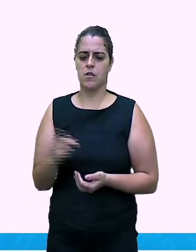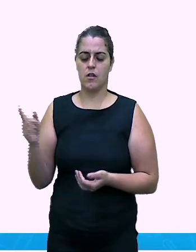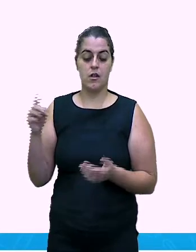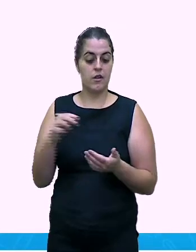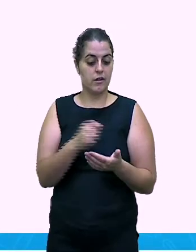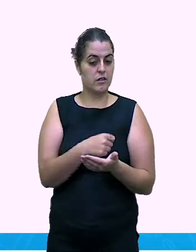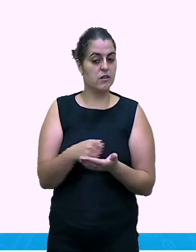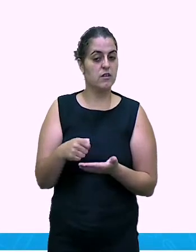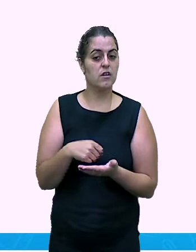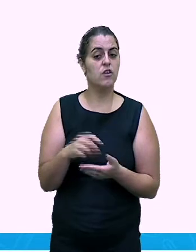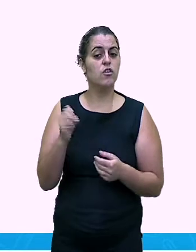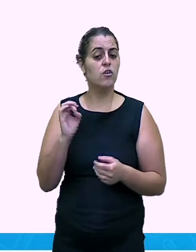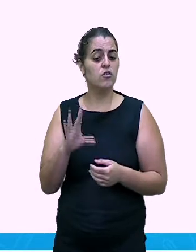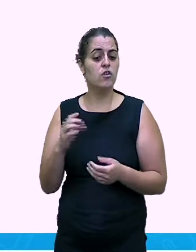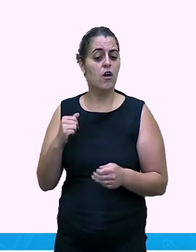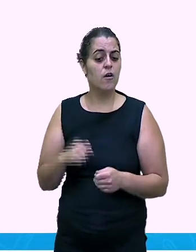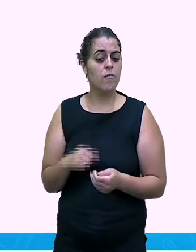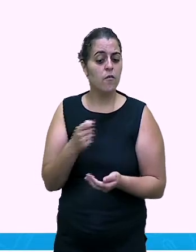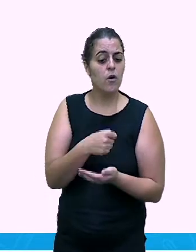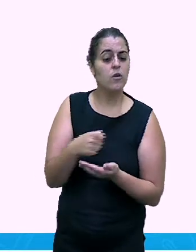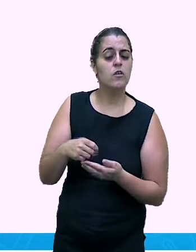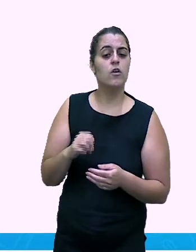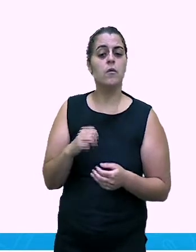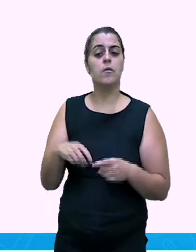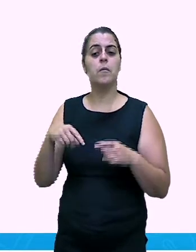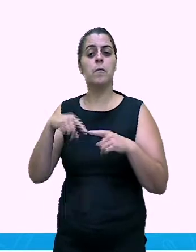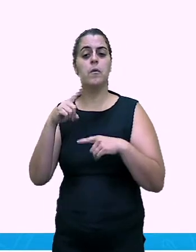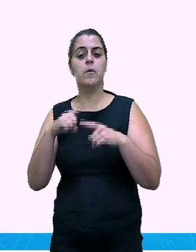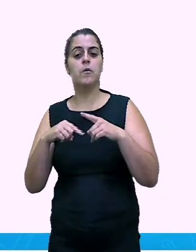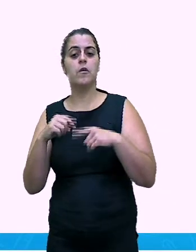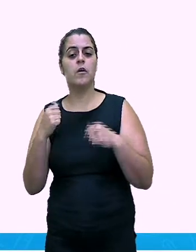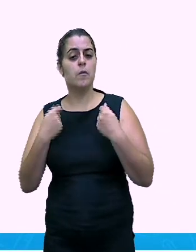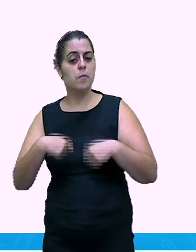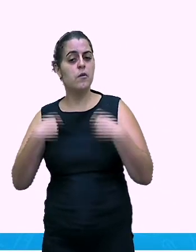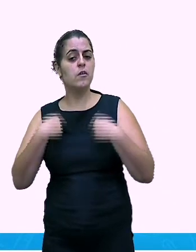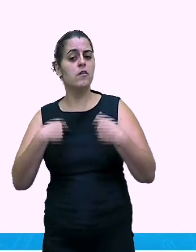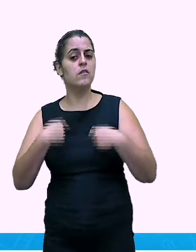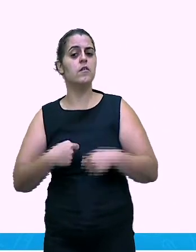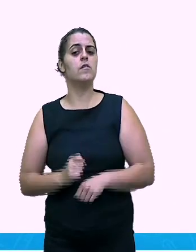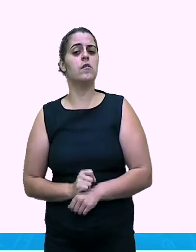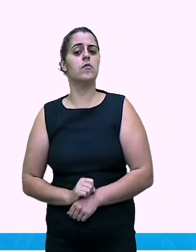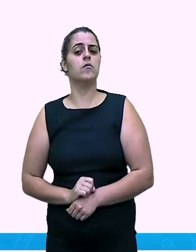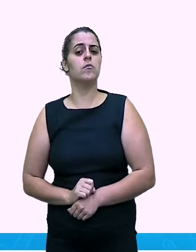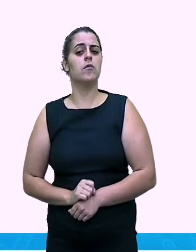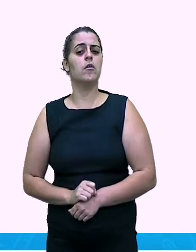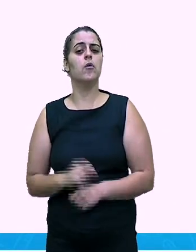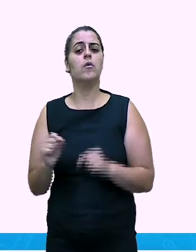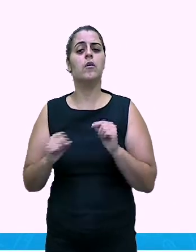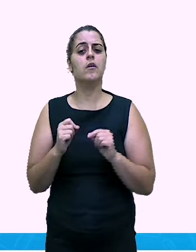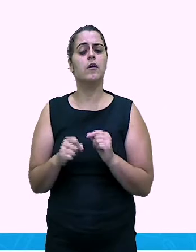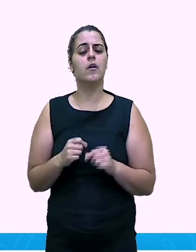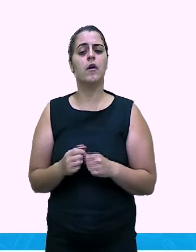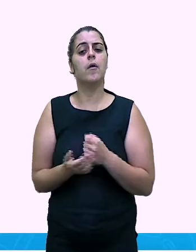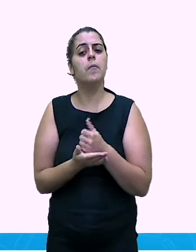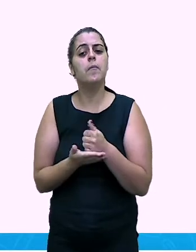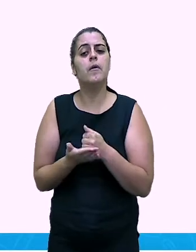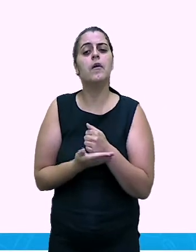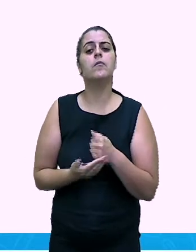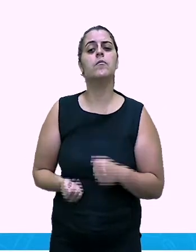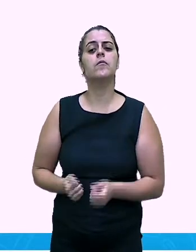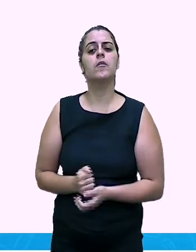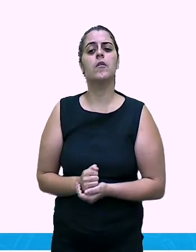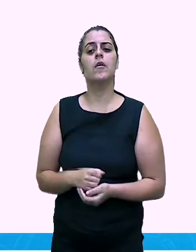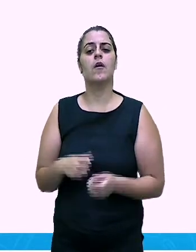Nesta lista só entram produtos de primeira necessidade, que é o básico,